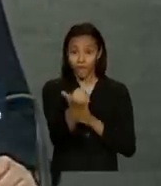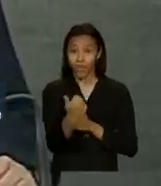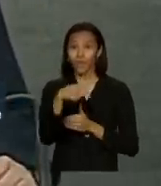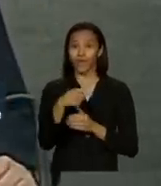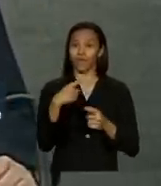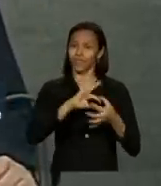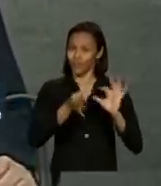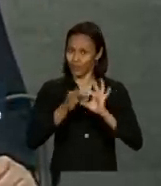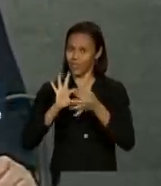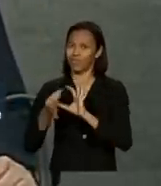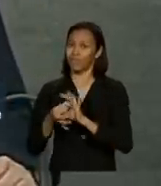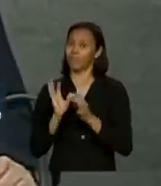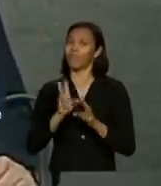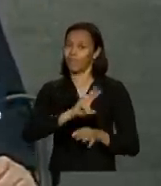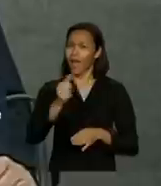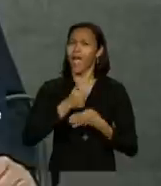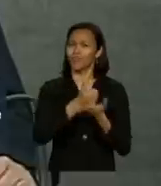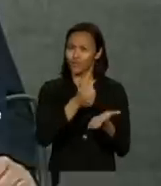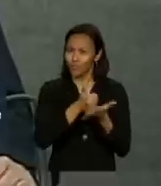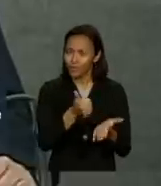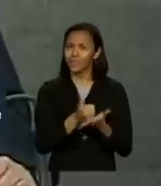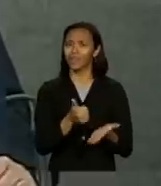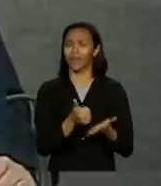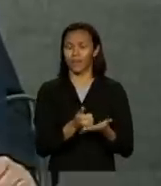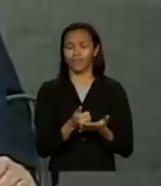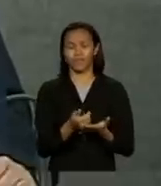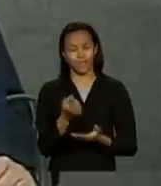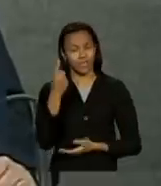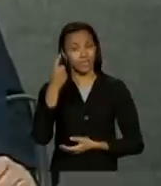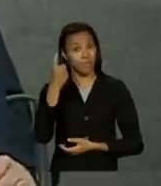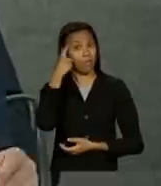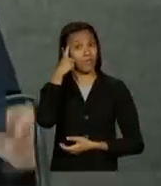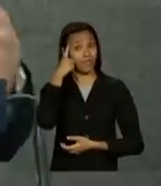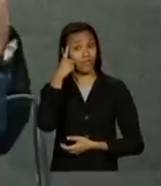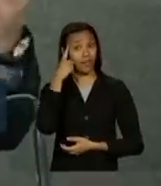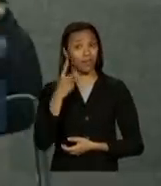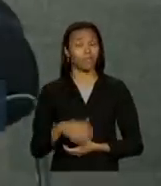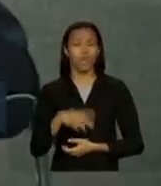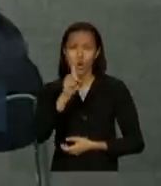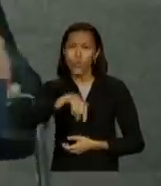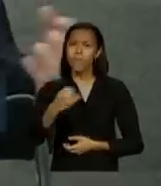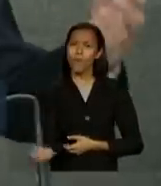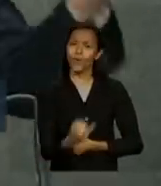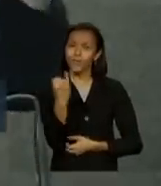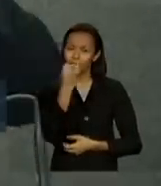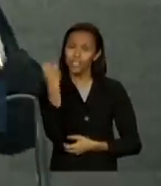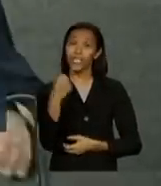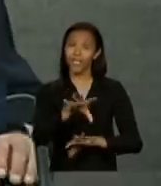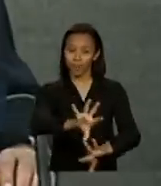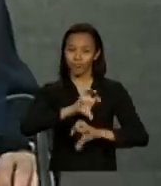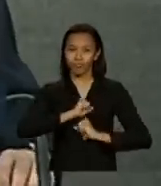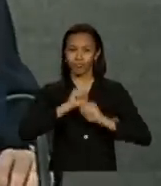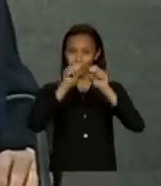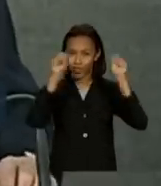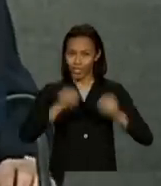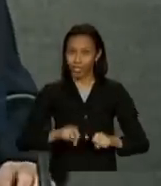eh ajuda muito né porque e nem todos importante que se incorporaram